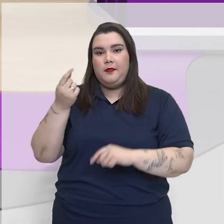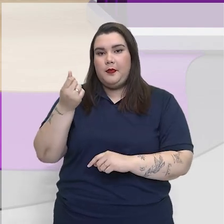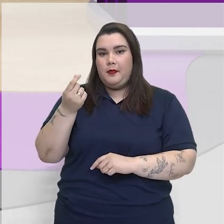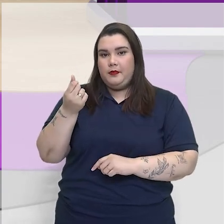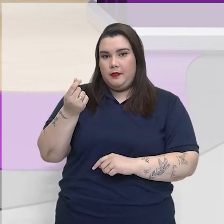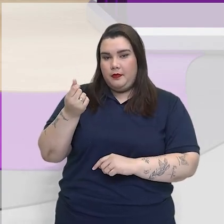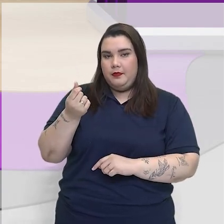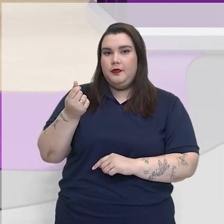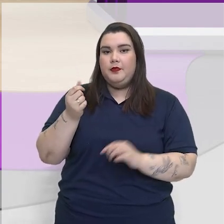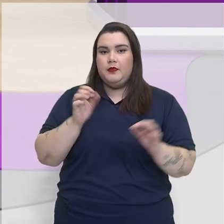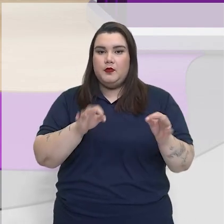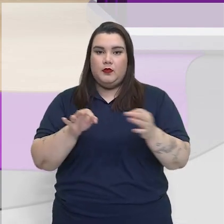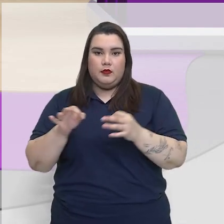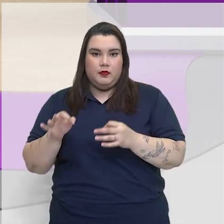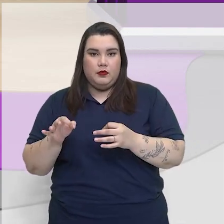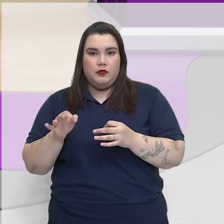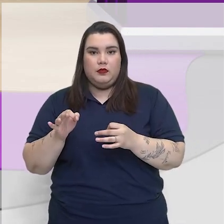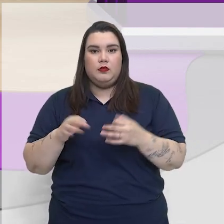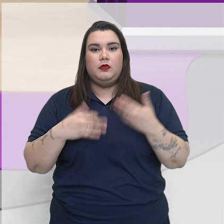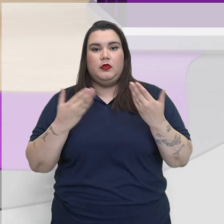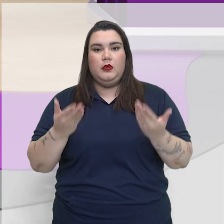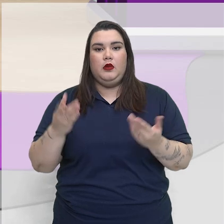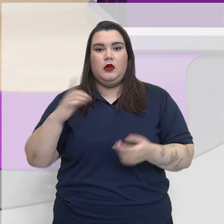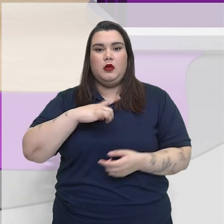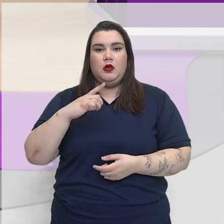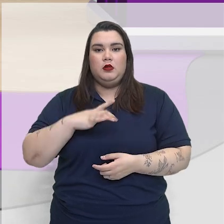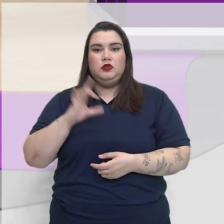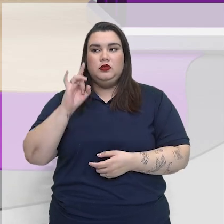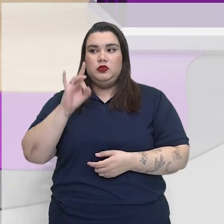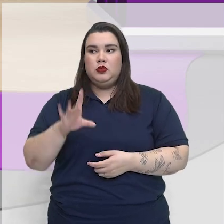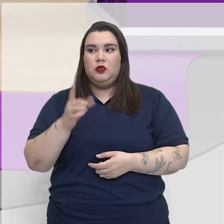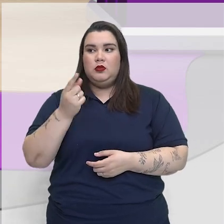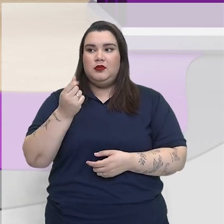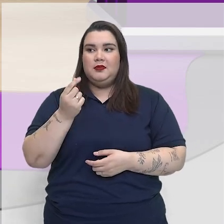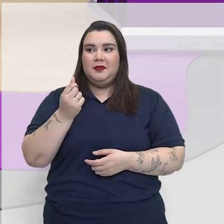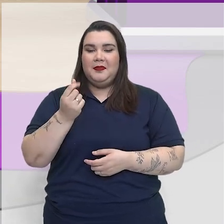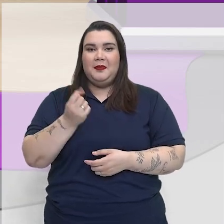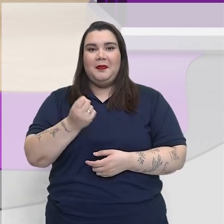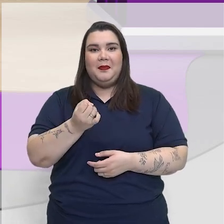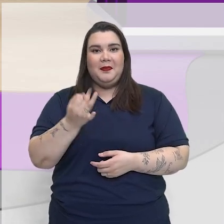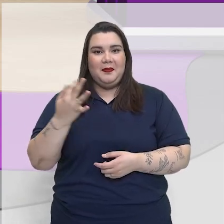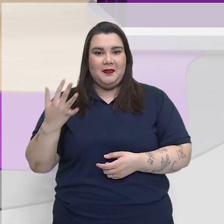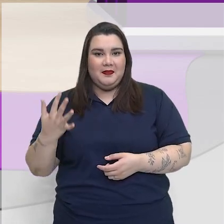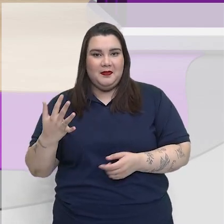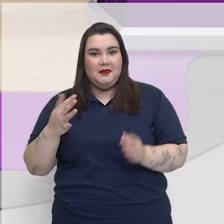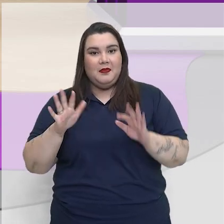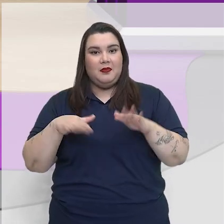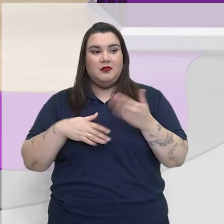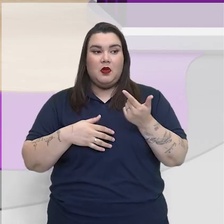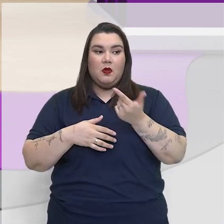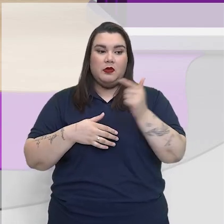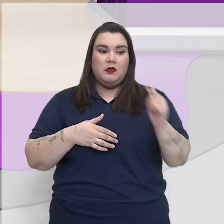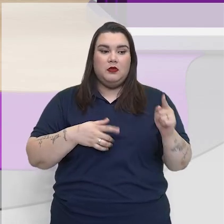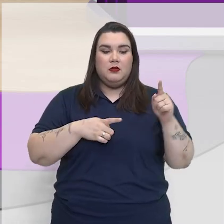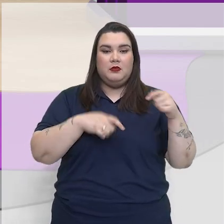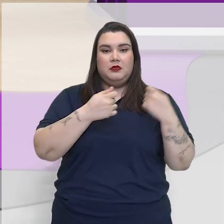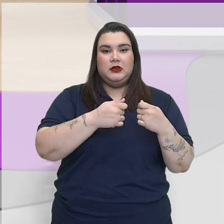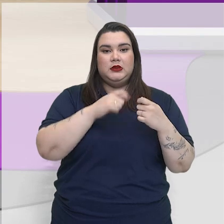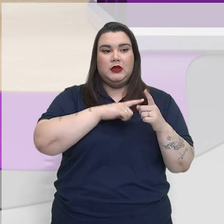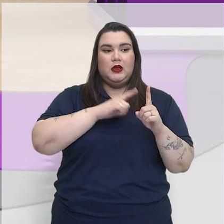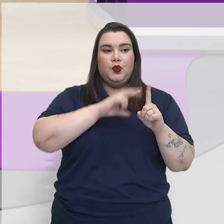metade, certo, desse valor. Ela tinha só um quantitativo e a outra automaticamente deveria